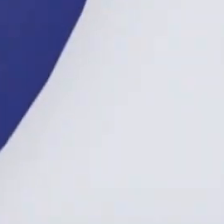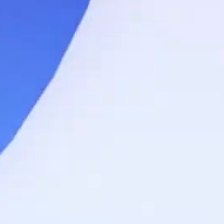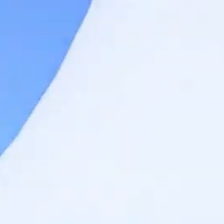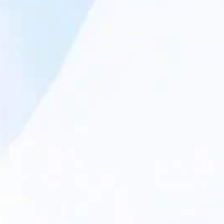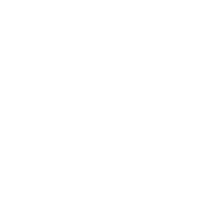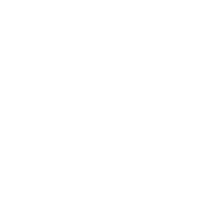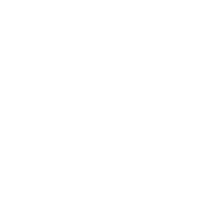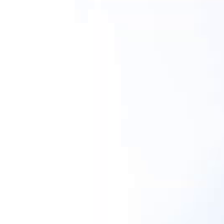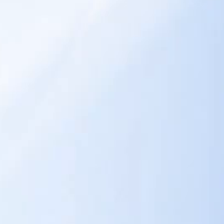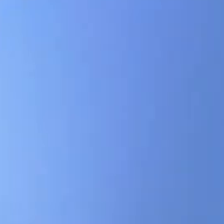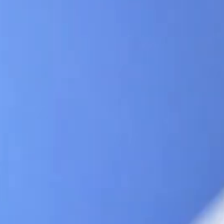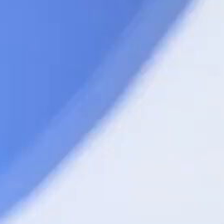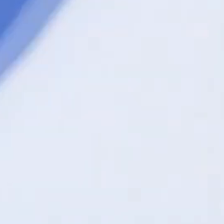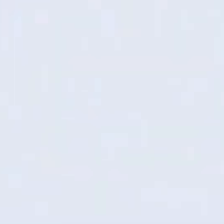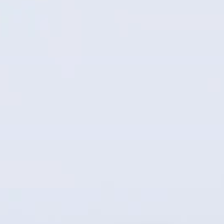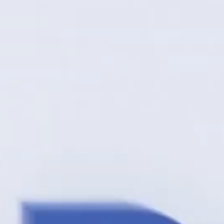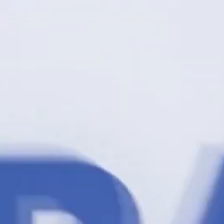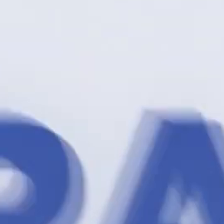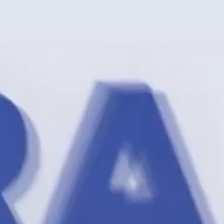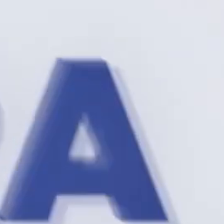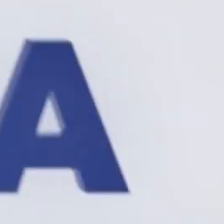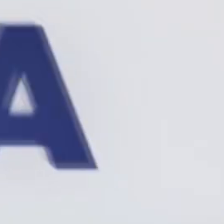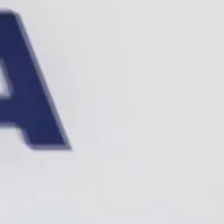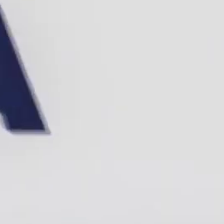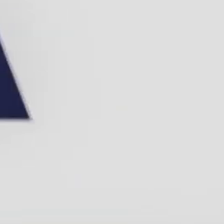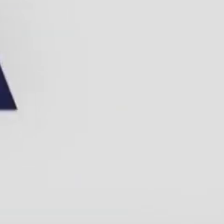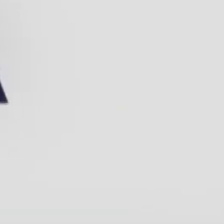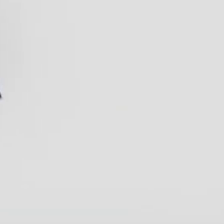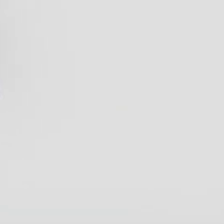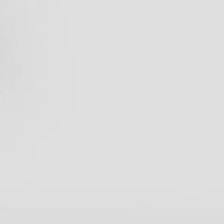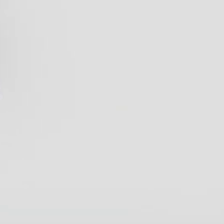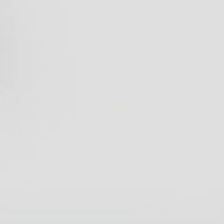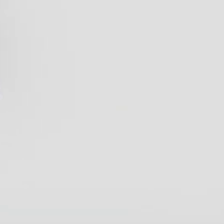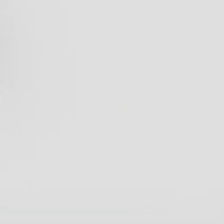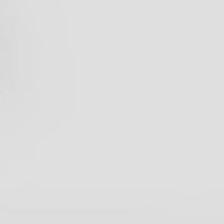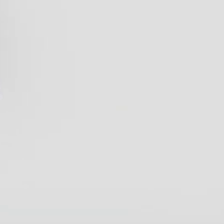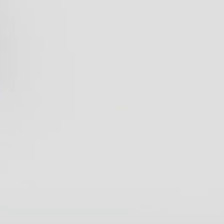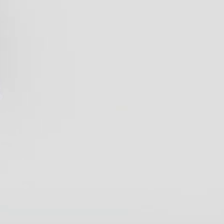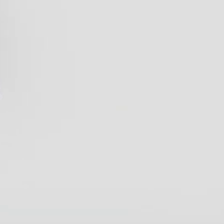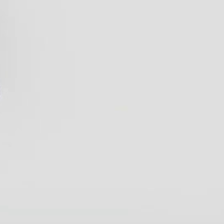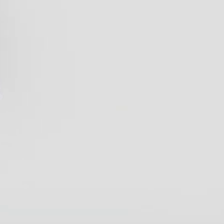TV Câmara, Campinas.